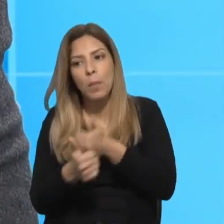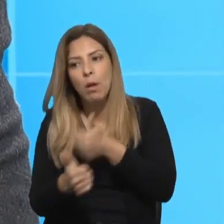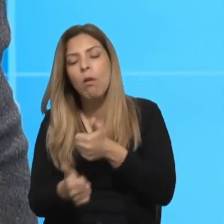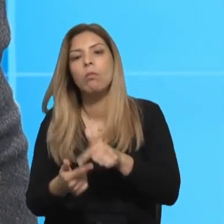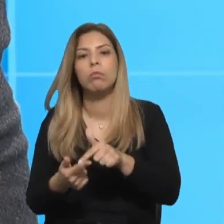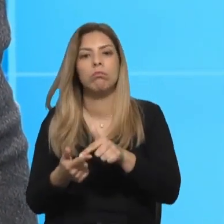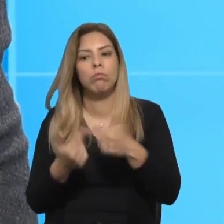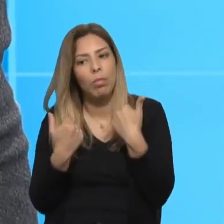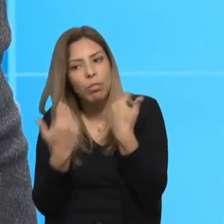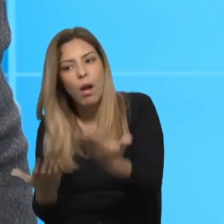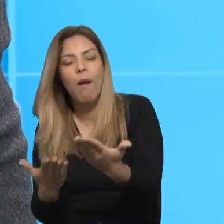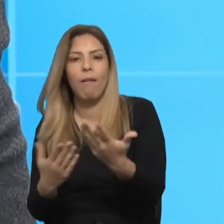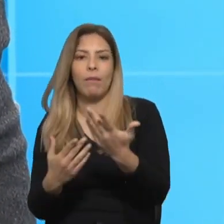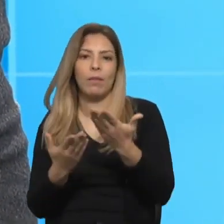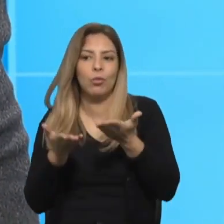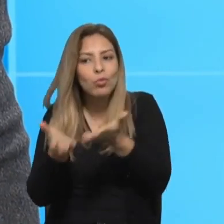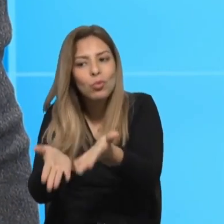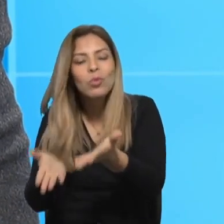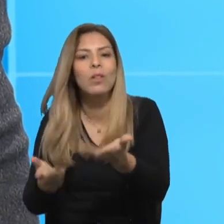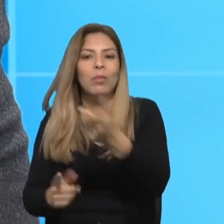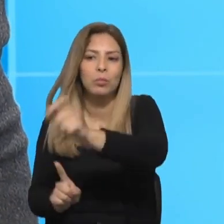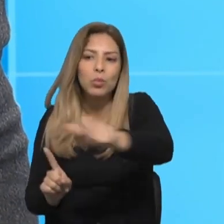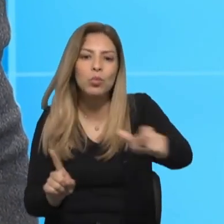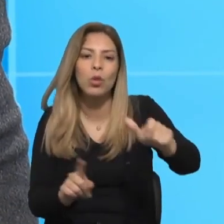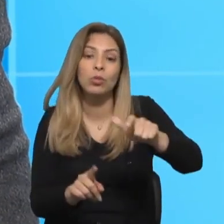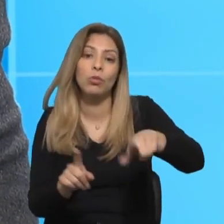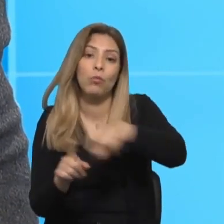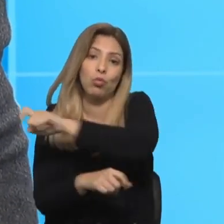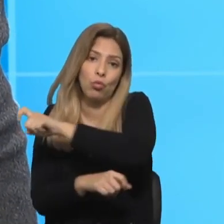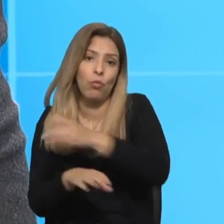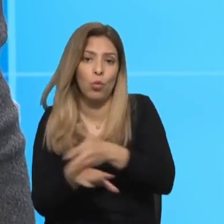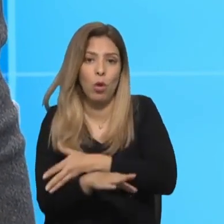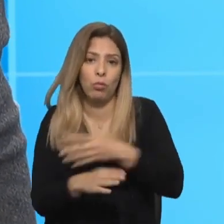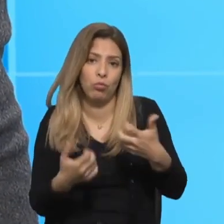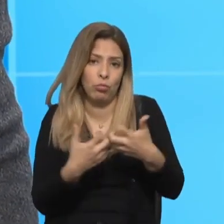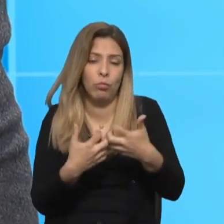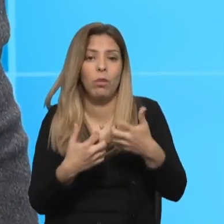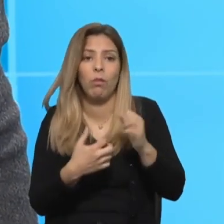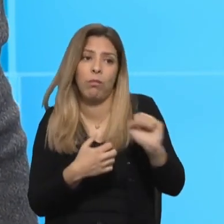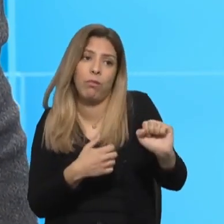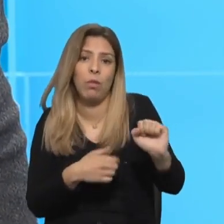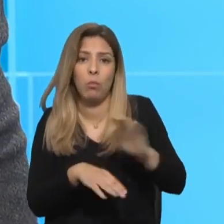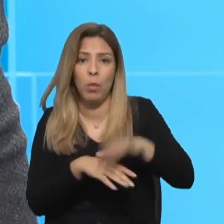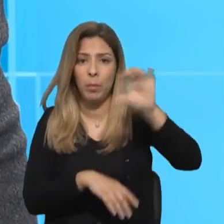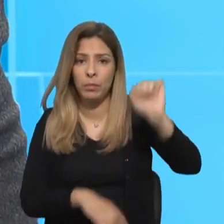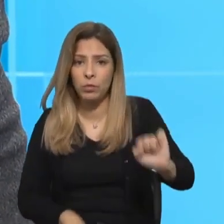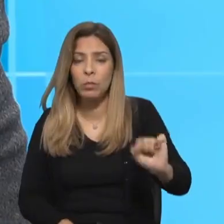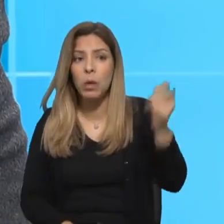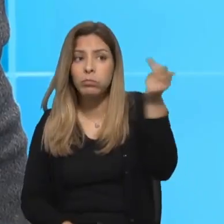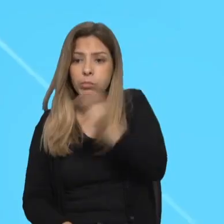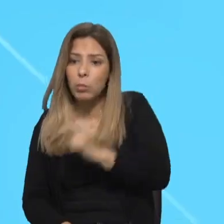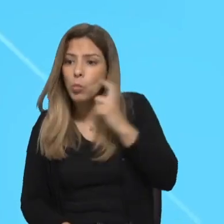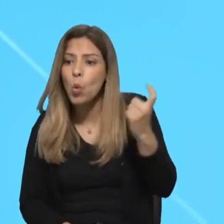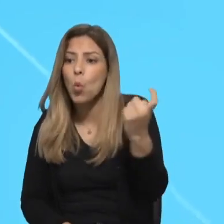as pessoas migrantes, as pessoas deslocadas, as pessoas que procuram refúgio e um lugar seguro para viver. Muitos